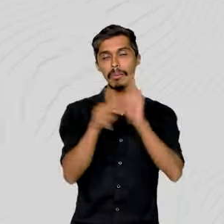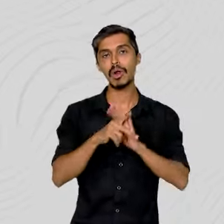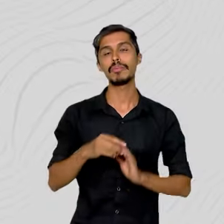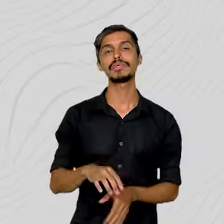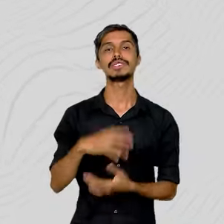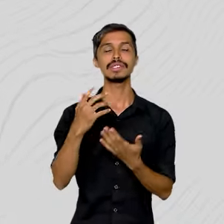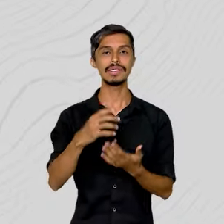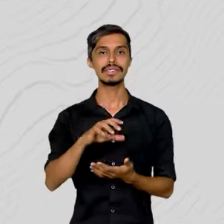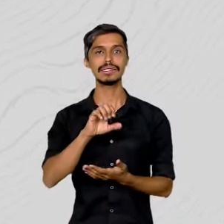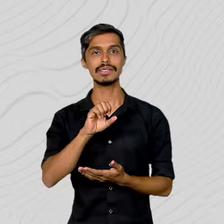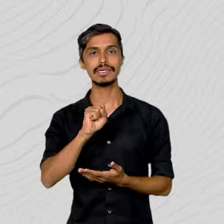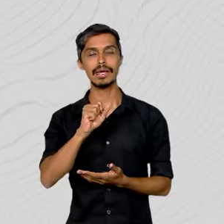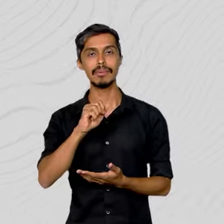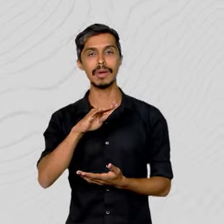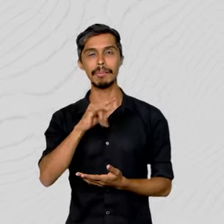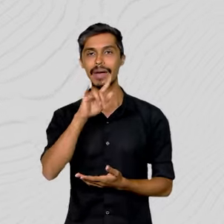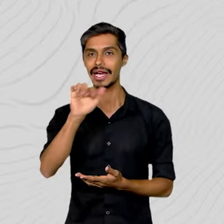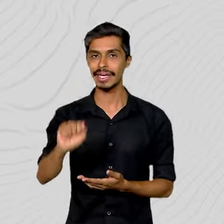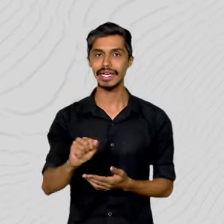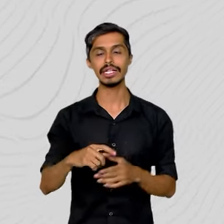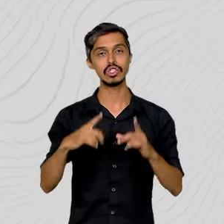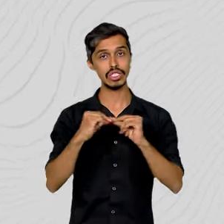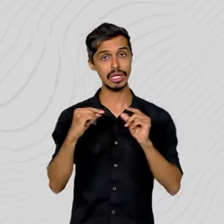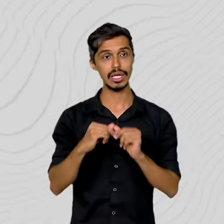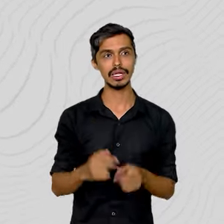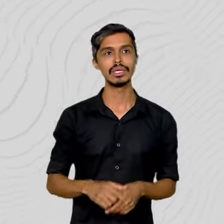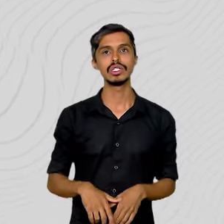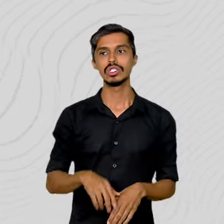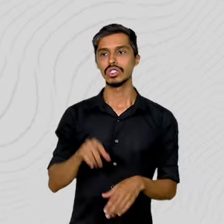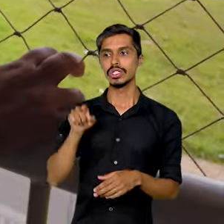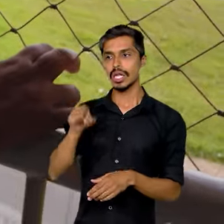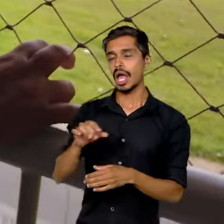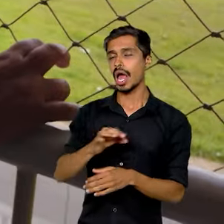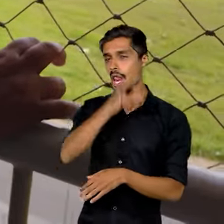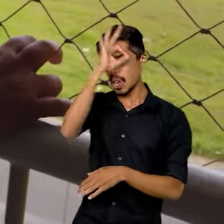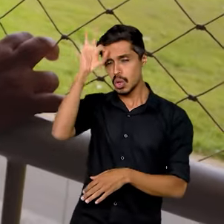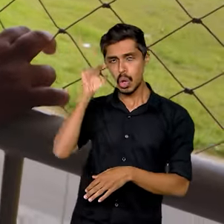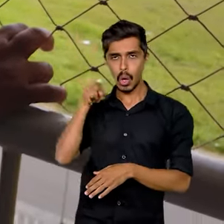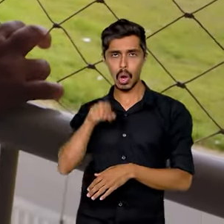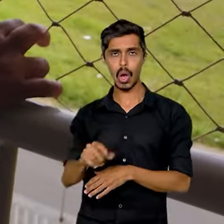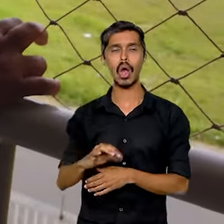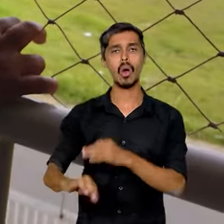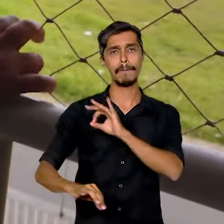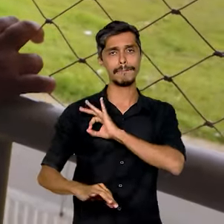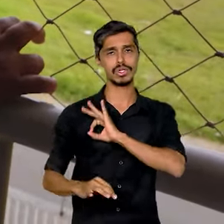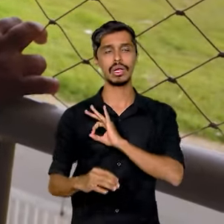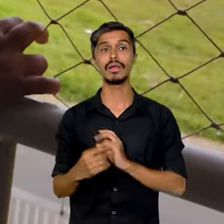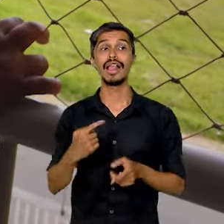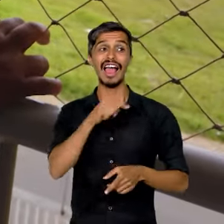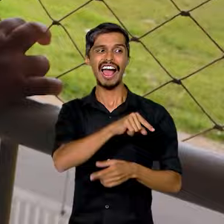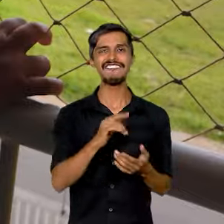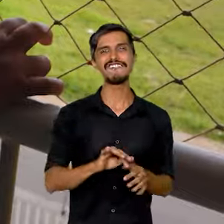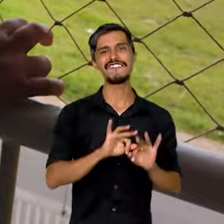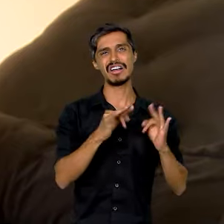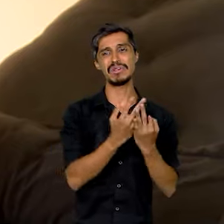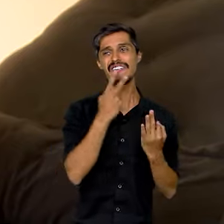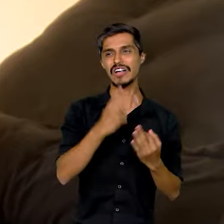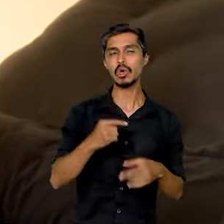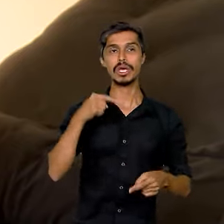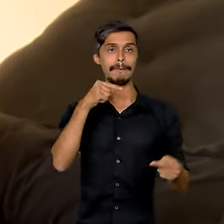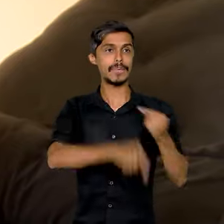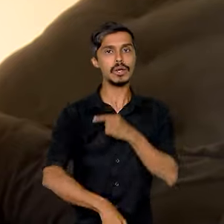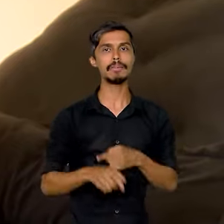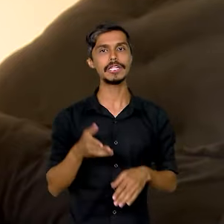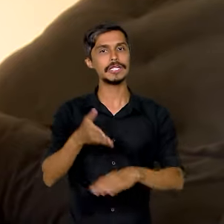Federal, absolveu o policial militar que atirou em Gustavo. A família diz que foi proibida de entrar para assistir o julgamento. Que era